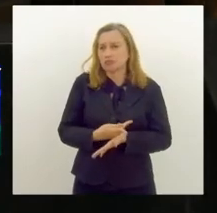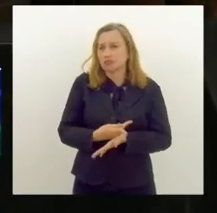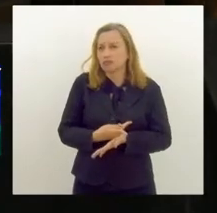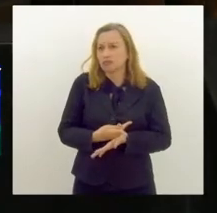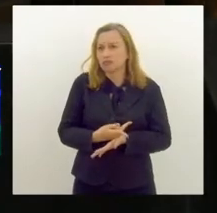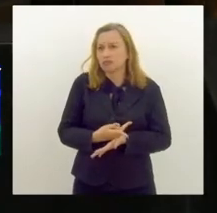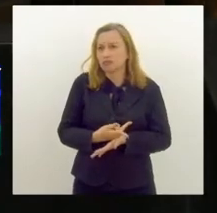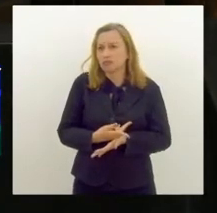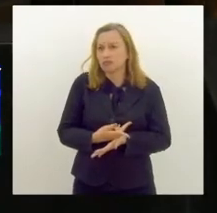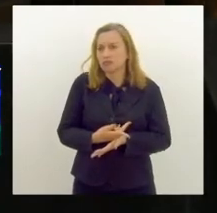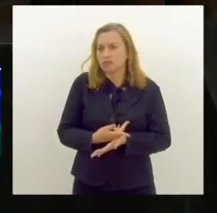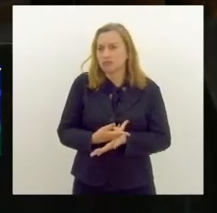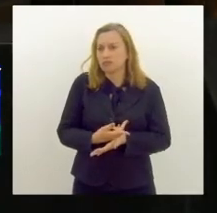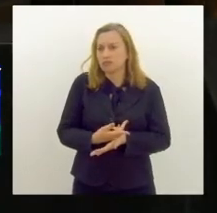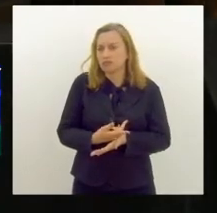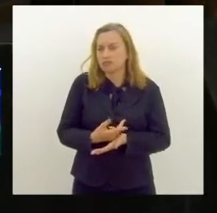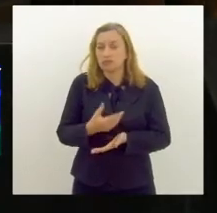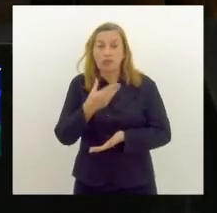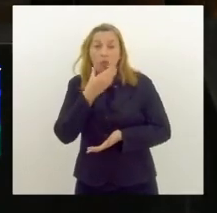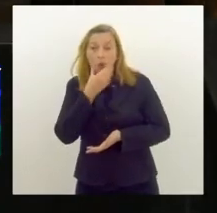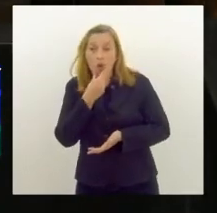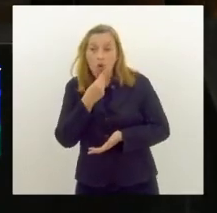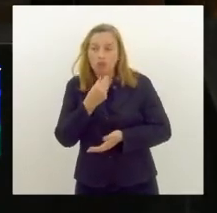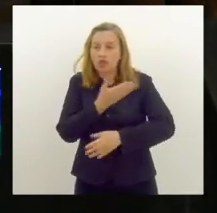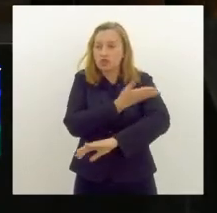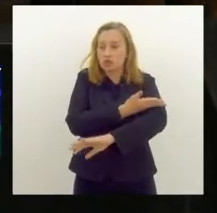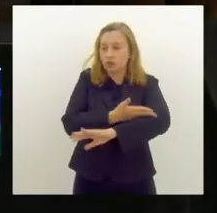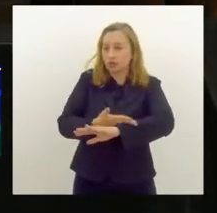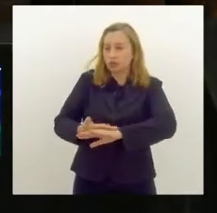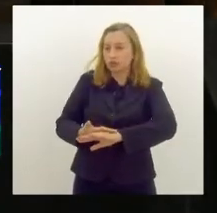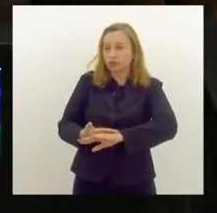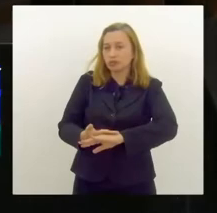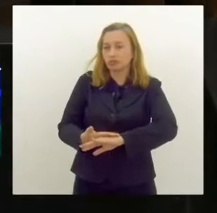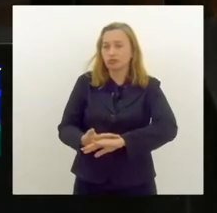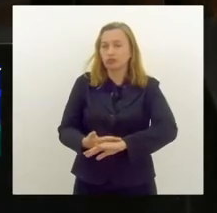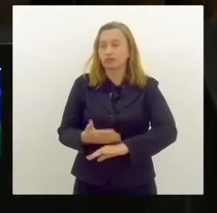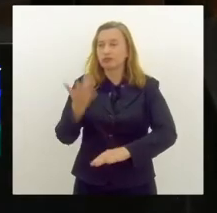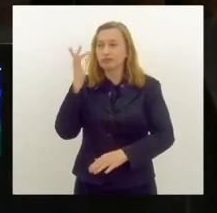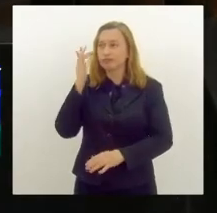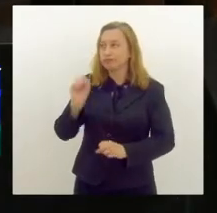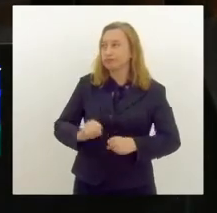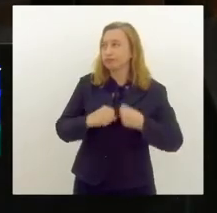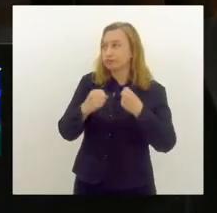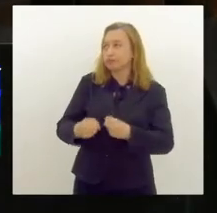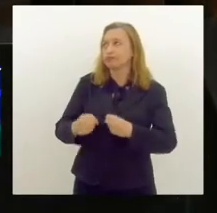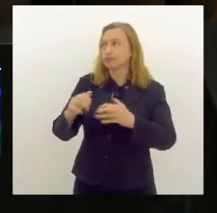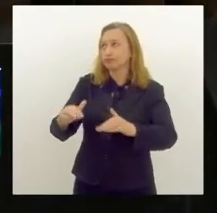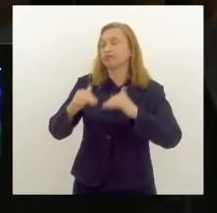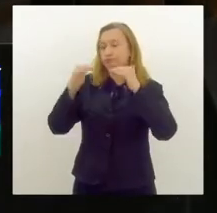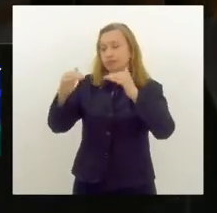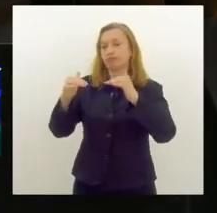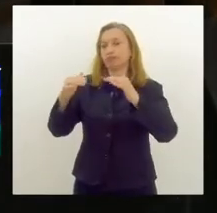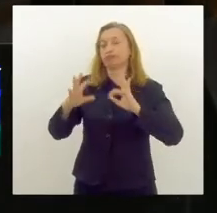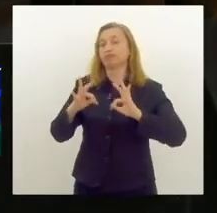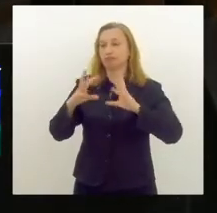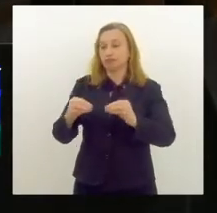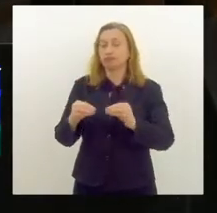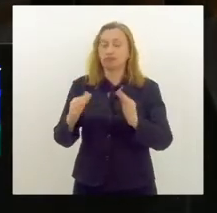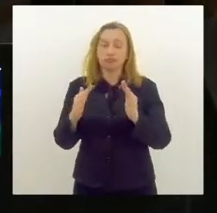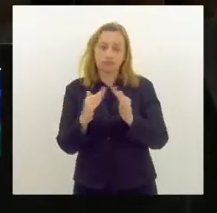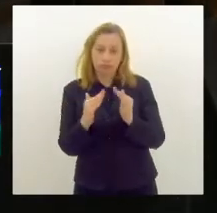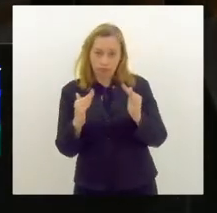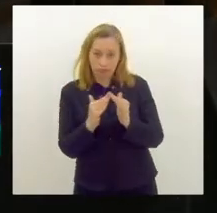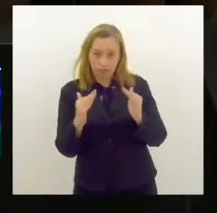mínimo, a lógica daqueles homens brancos que se acham no poder acima de todos e de todos. Essa